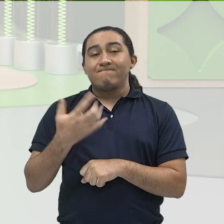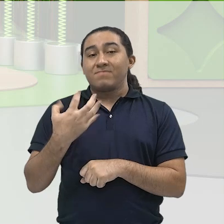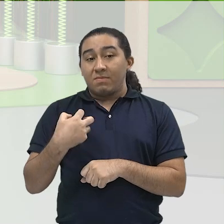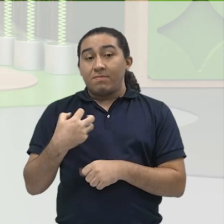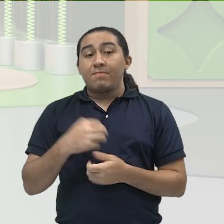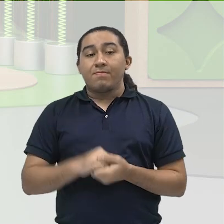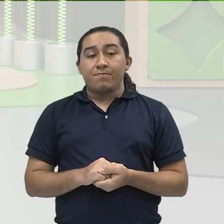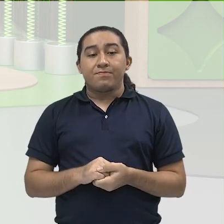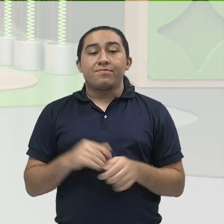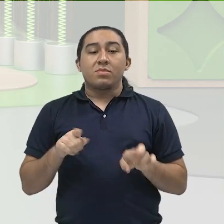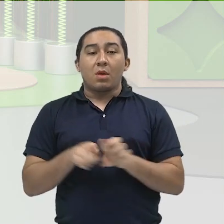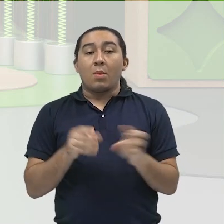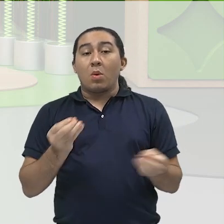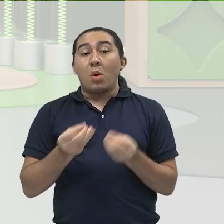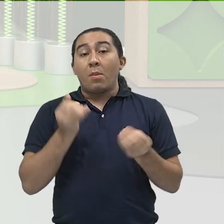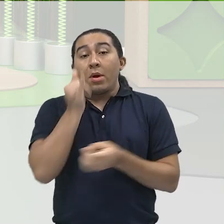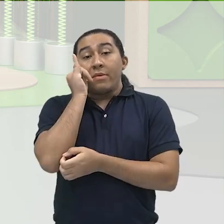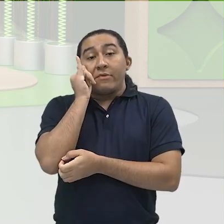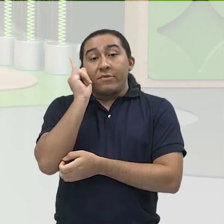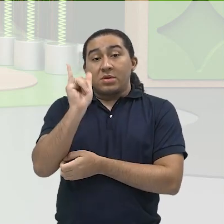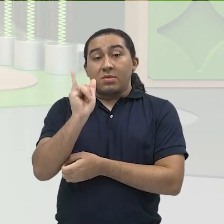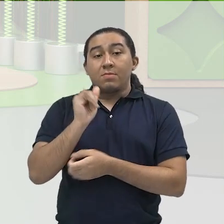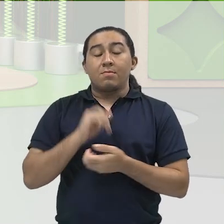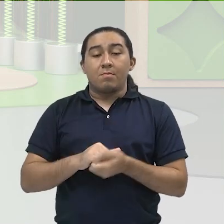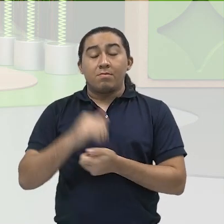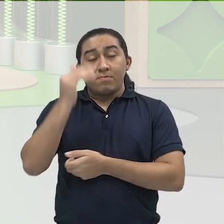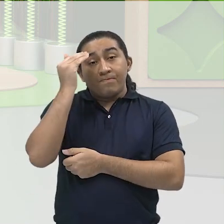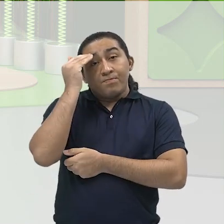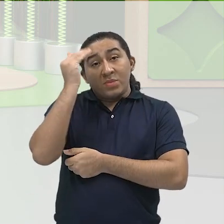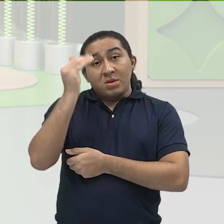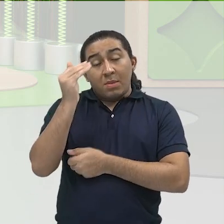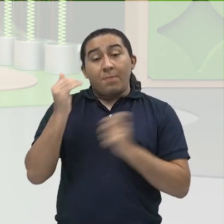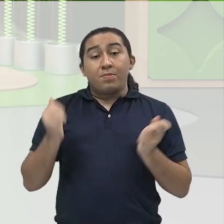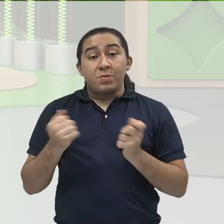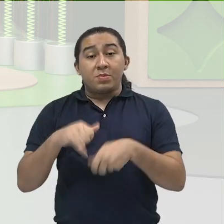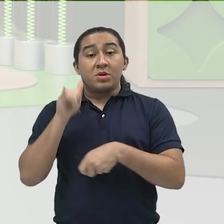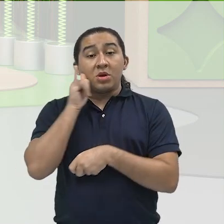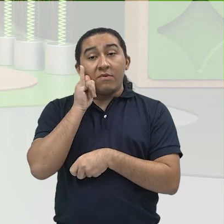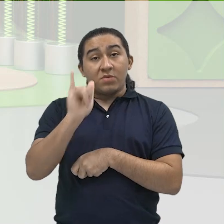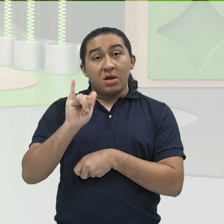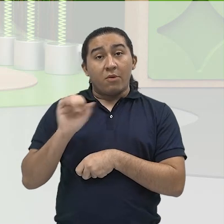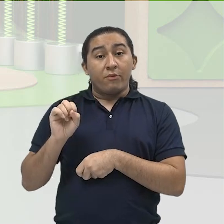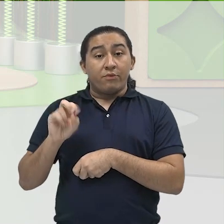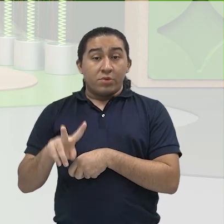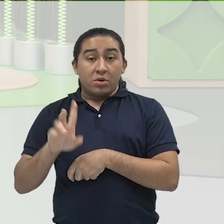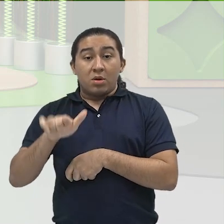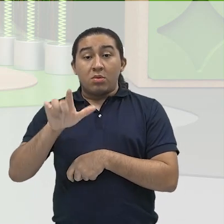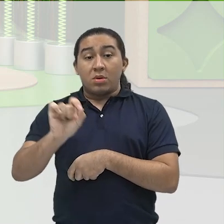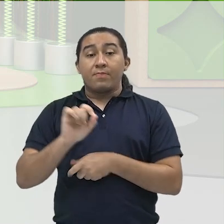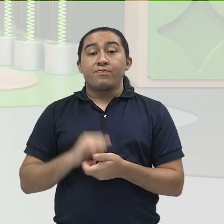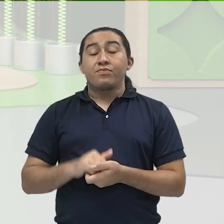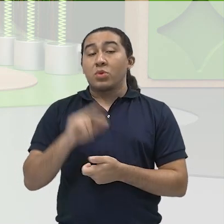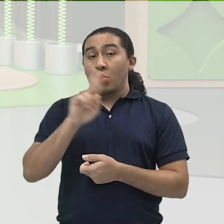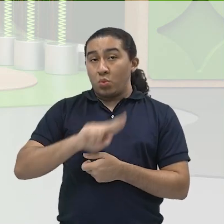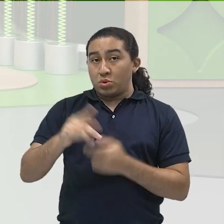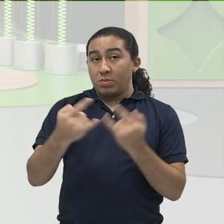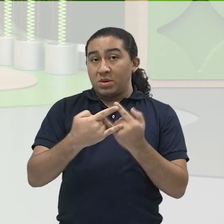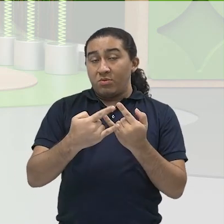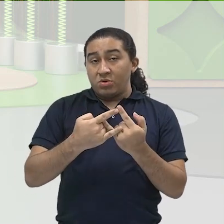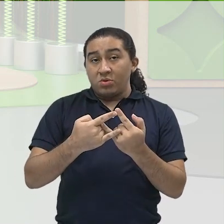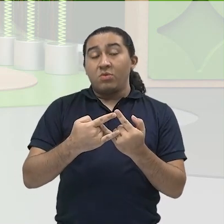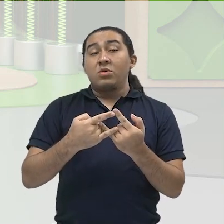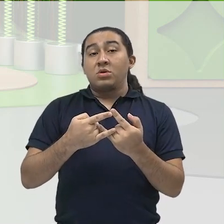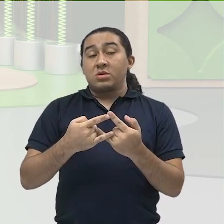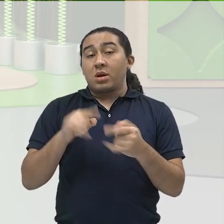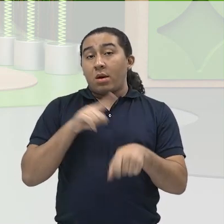E aí, como seria a prevenção, então? A principal forma de prevenir o contato com o vírus é o uso do preservativo durante